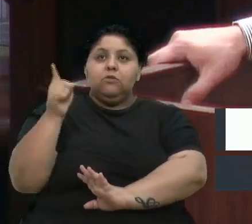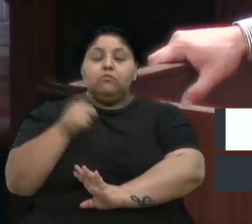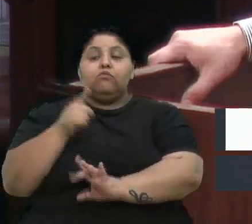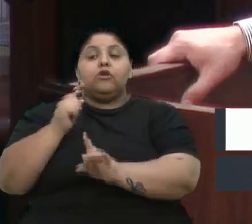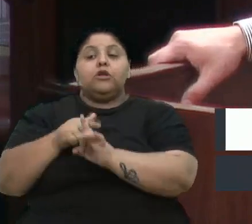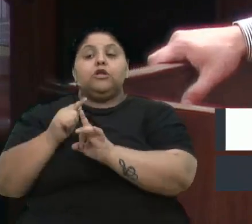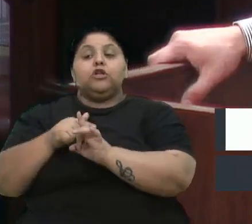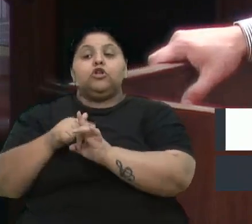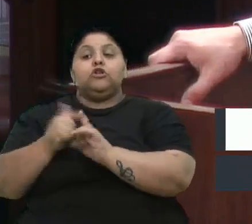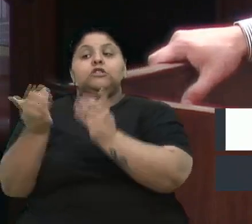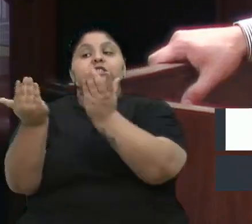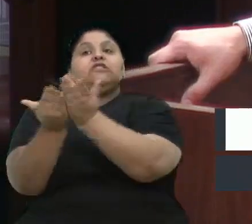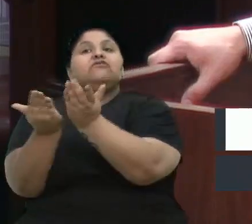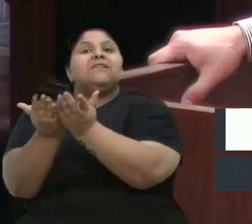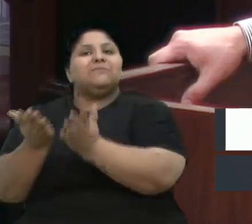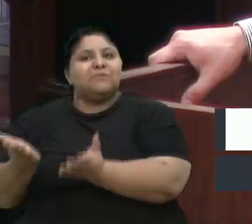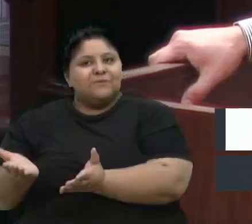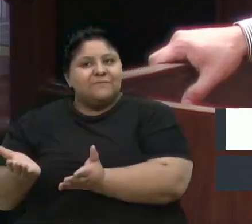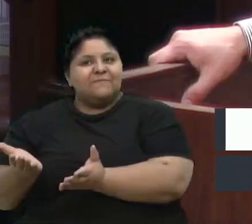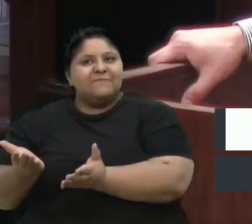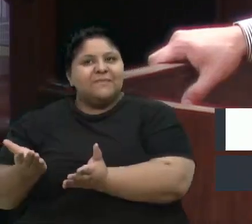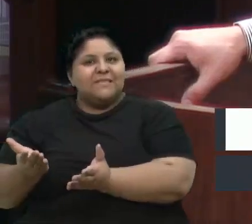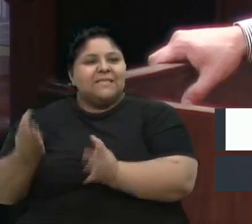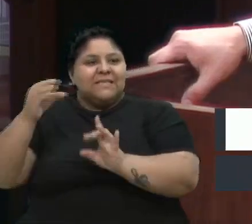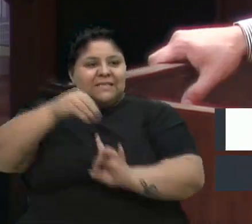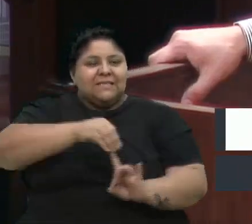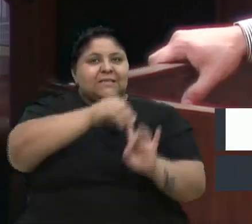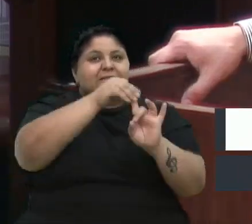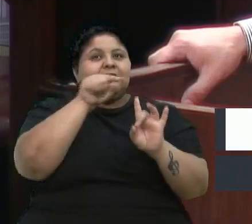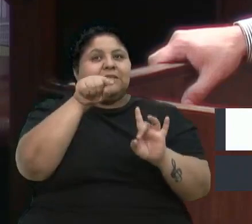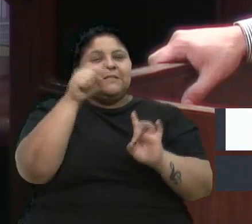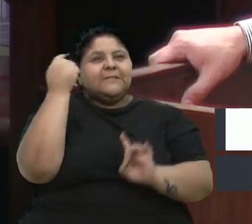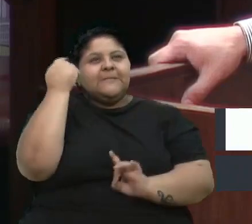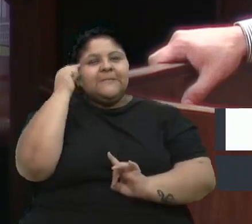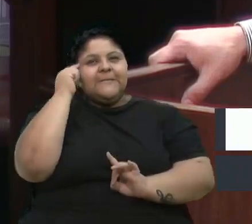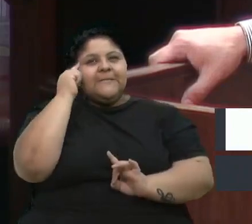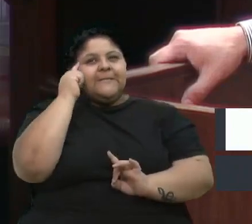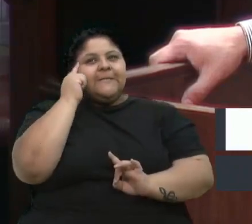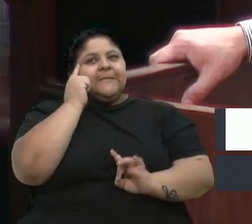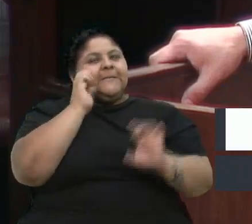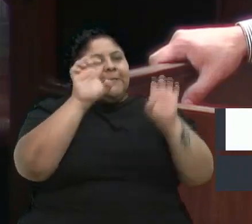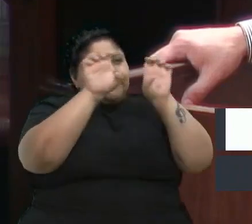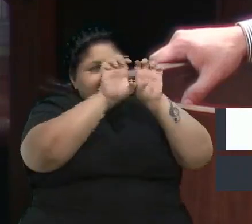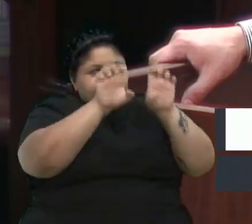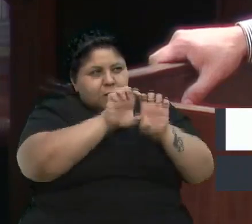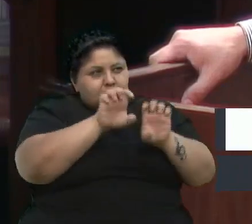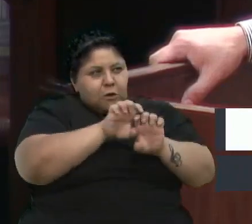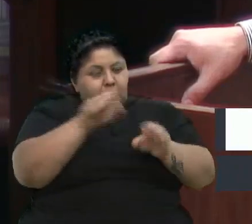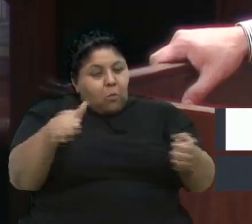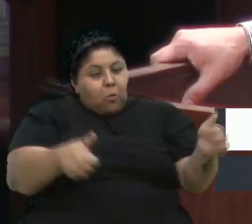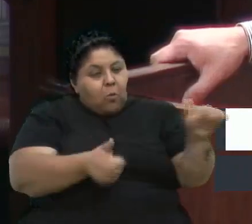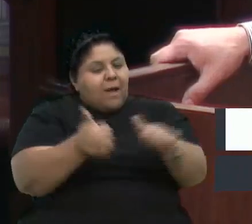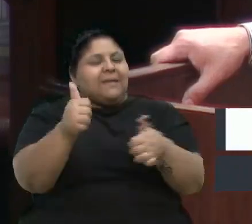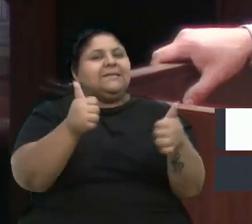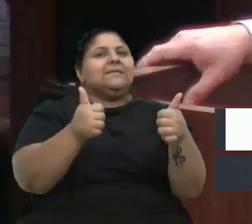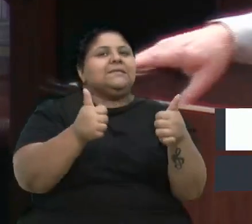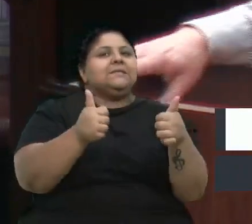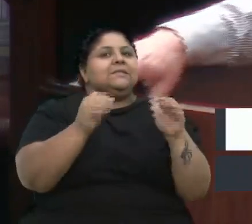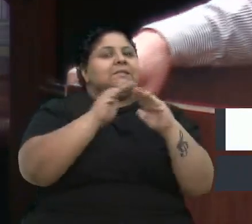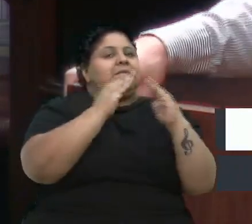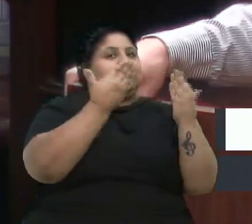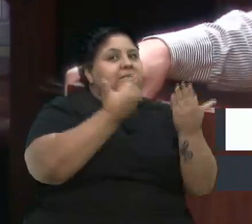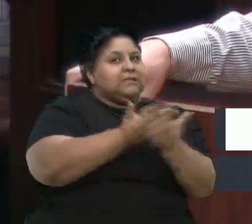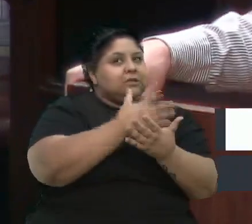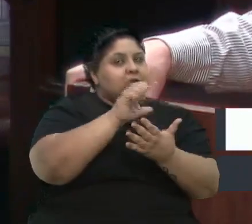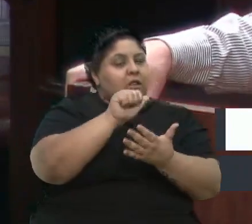por uma sala de aula. E principalmente você tem que ter uma infraestrutura com qualidade. E a Escola Afonso